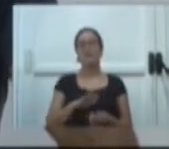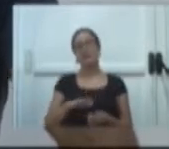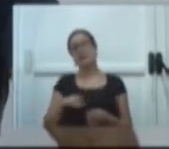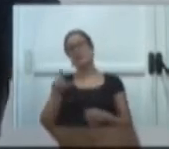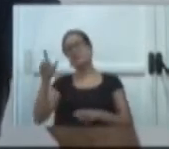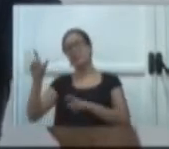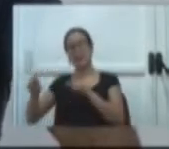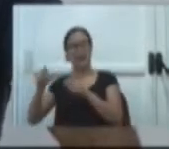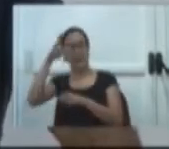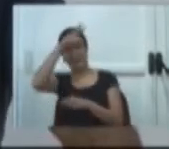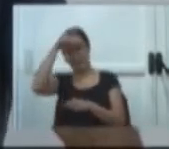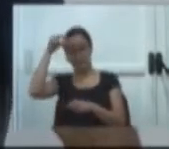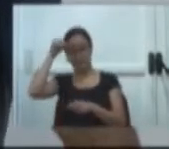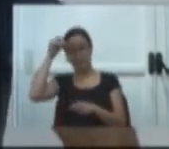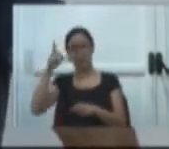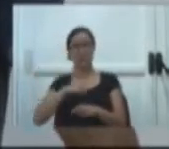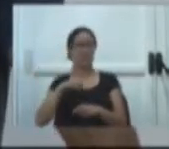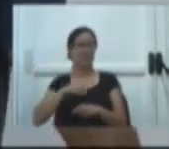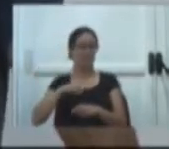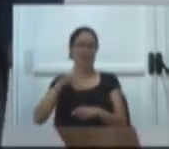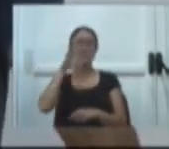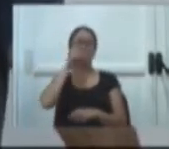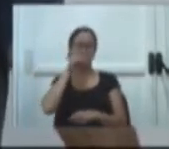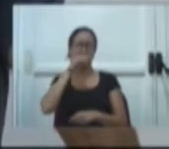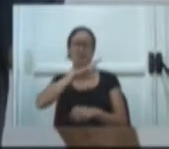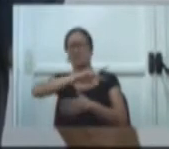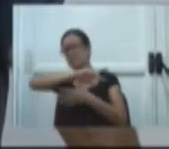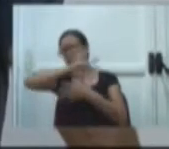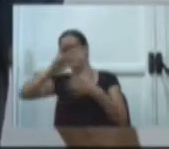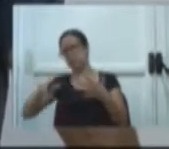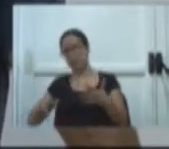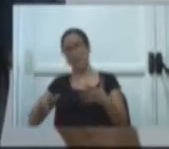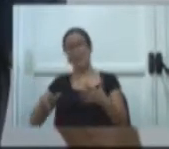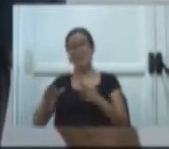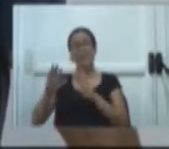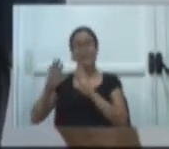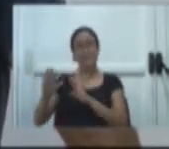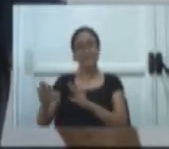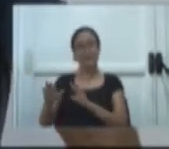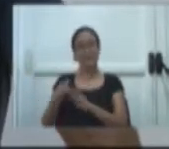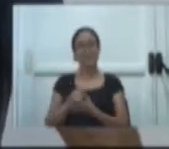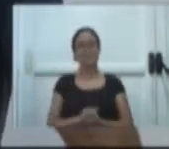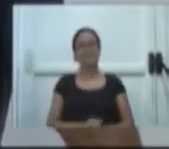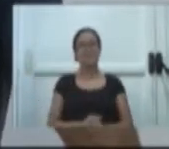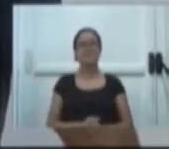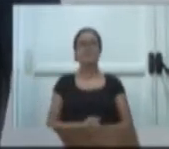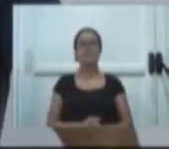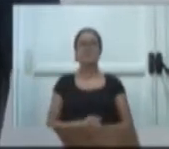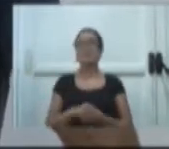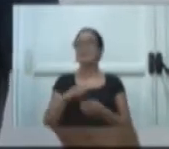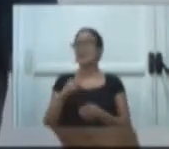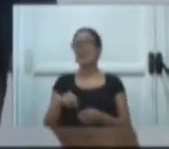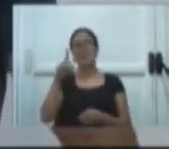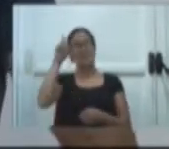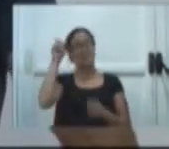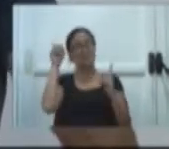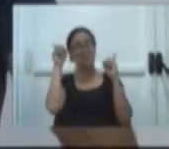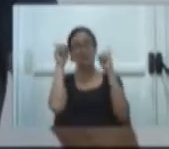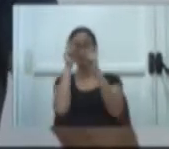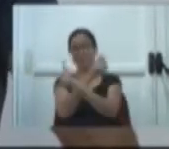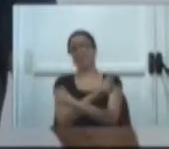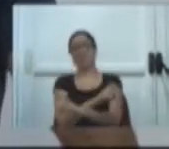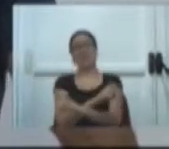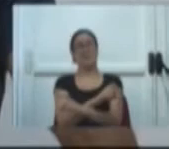os agentes da saúde que estão cuidando disso, são 300. É praticamente